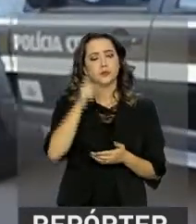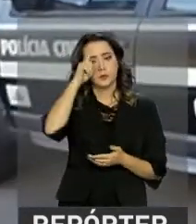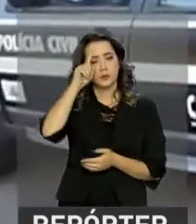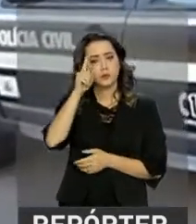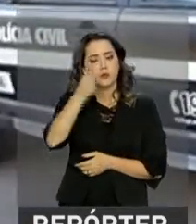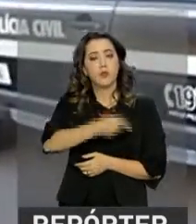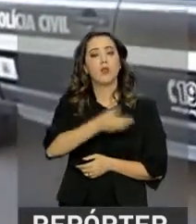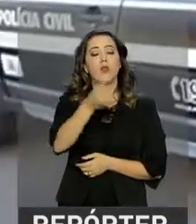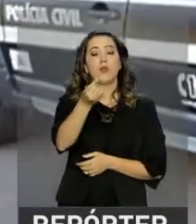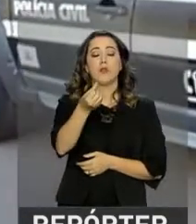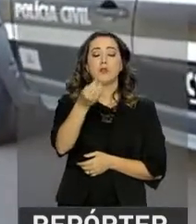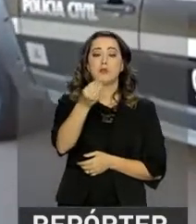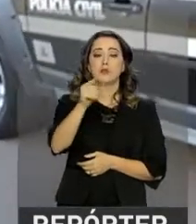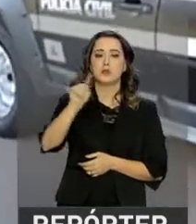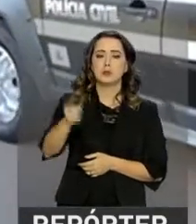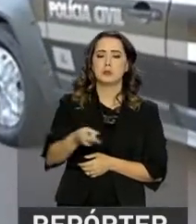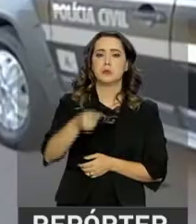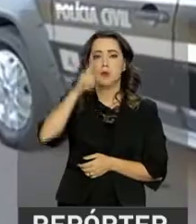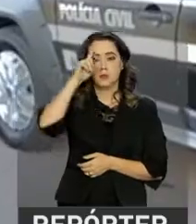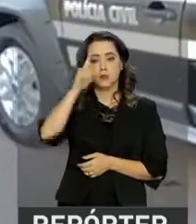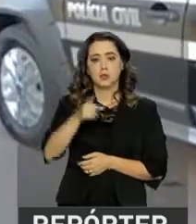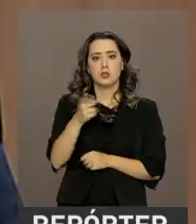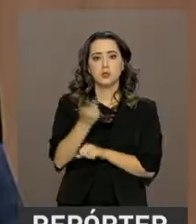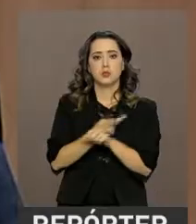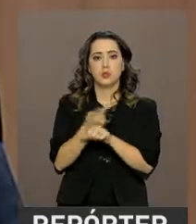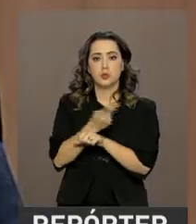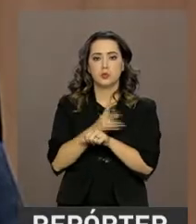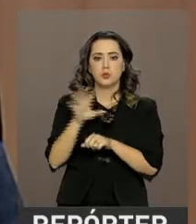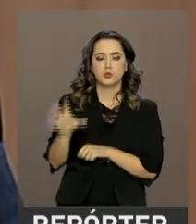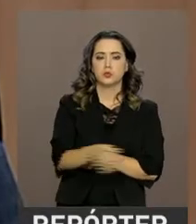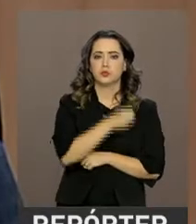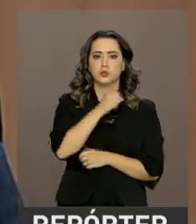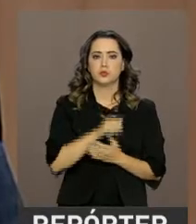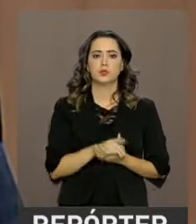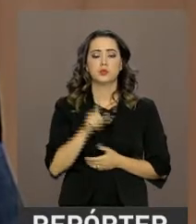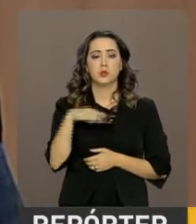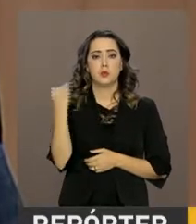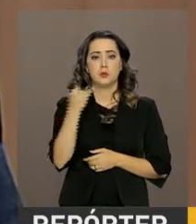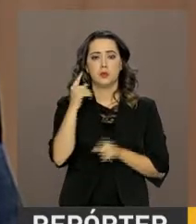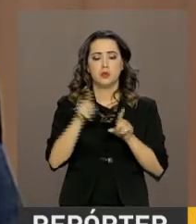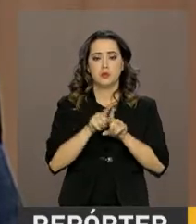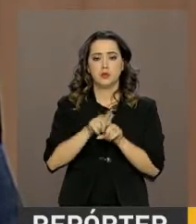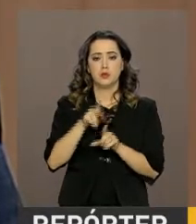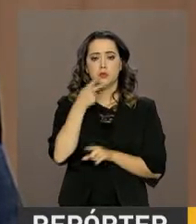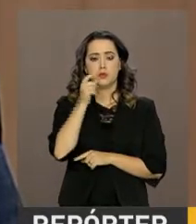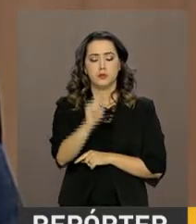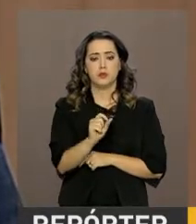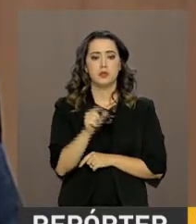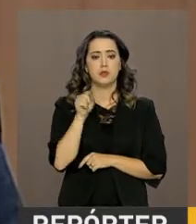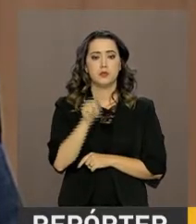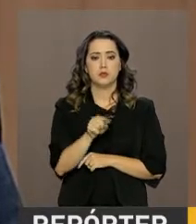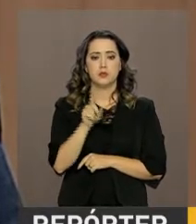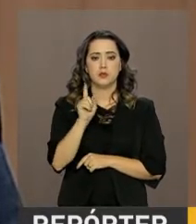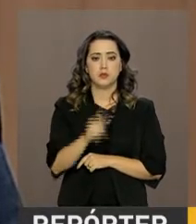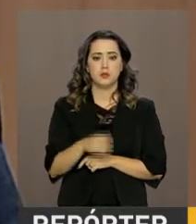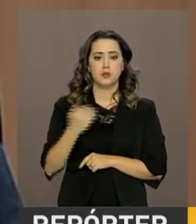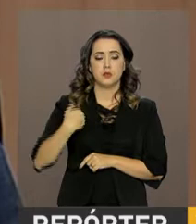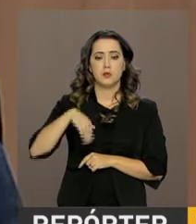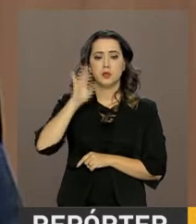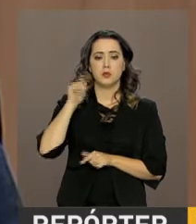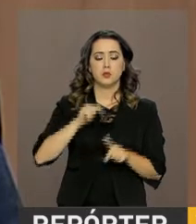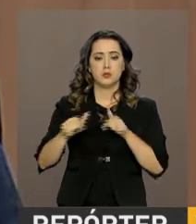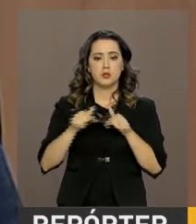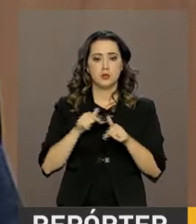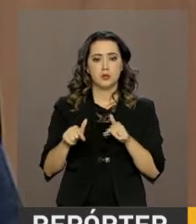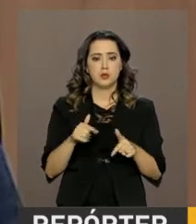cumpridos quase 600 mandados de busca e apreensão. É importante também destacar que essa é a maior